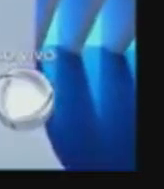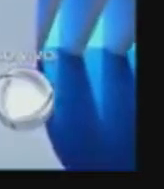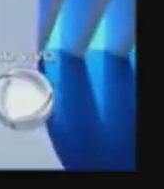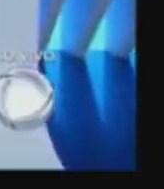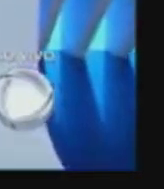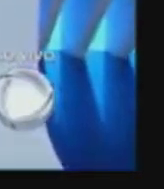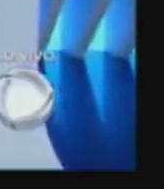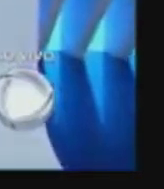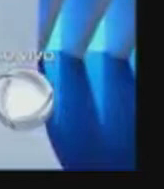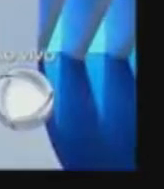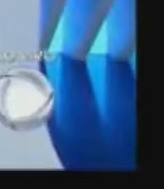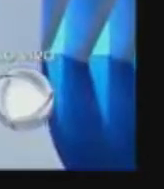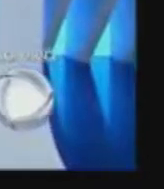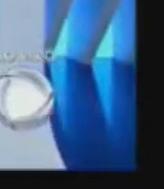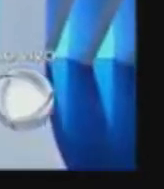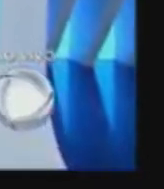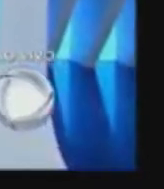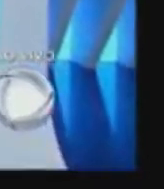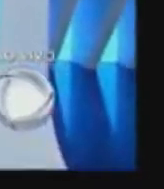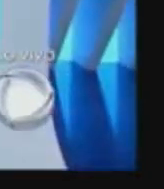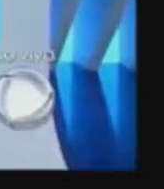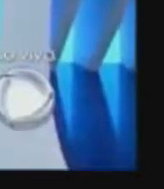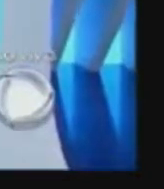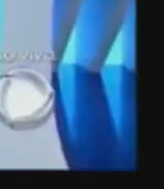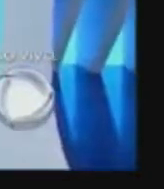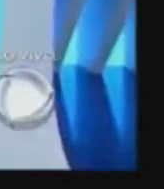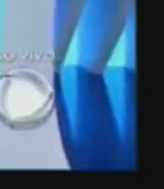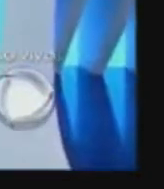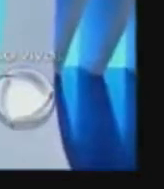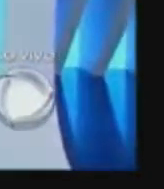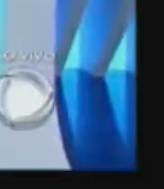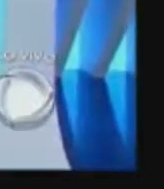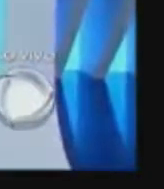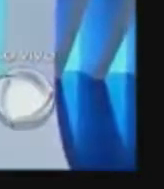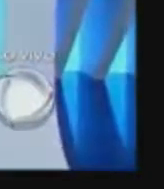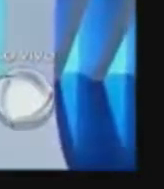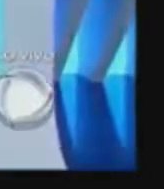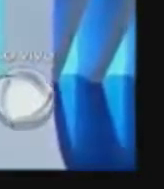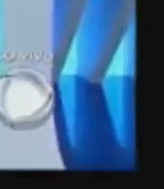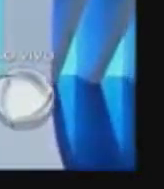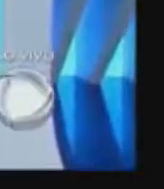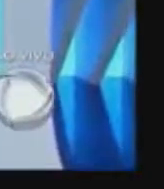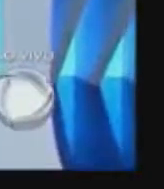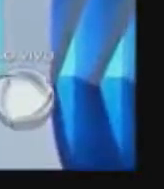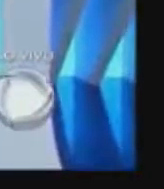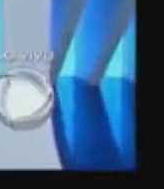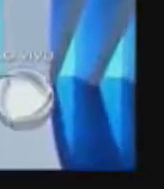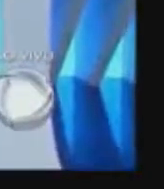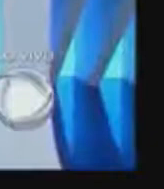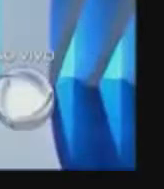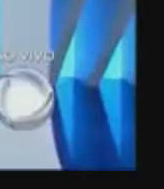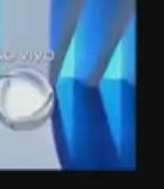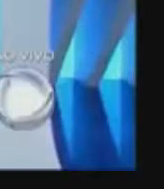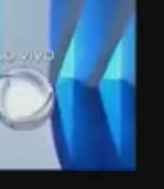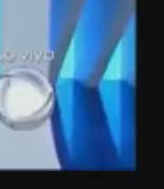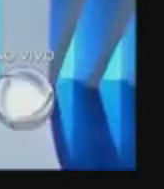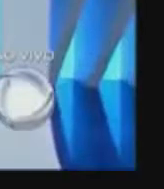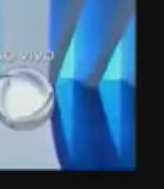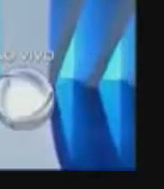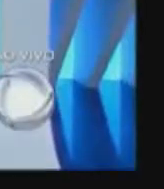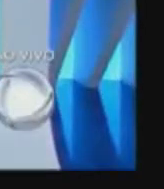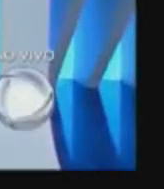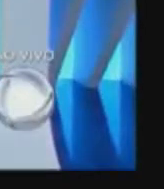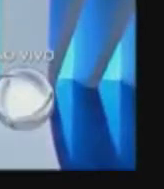recado: 10 dias sem baile nas áreas do CV, Comando Vermelho, em respeito a todos